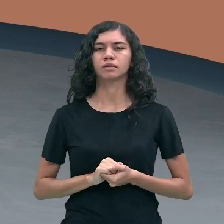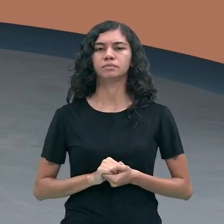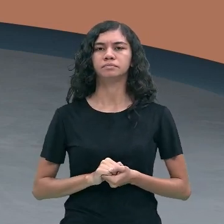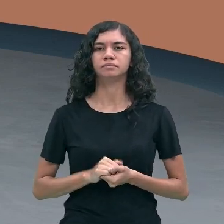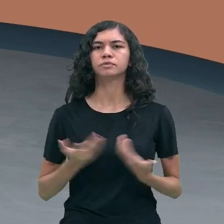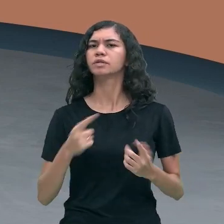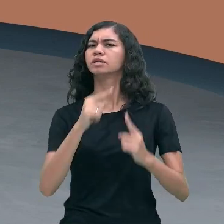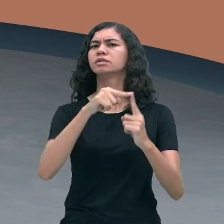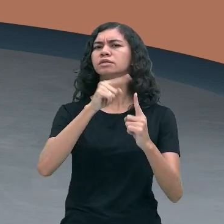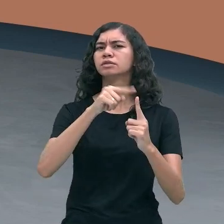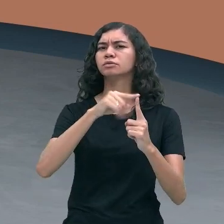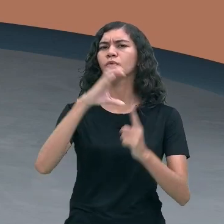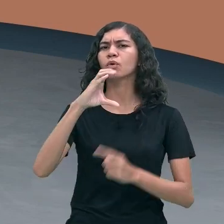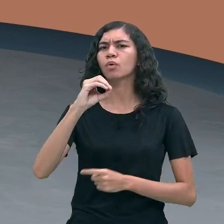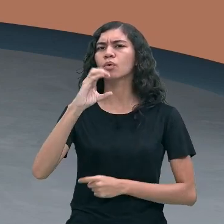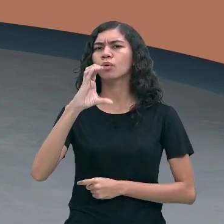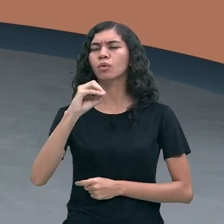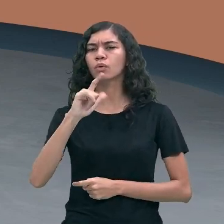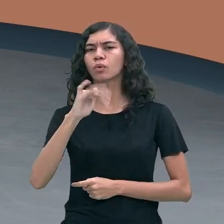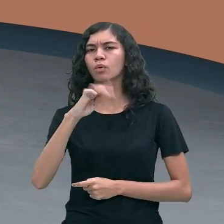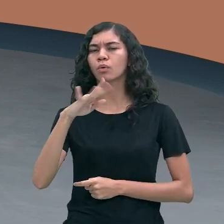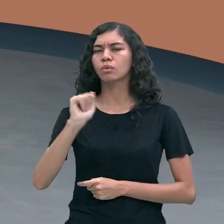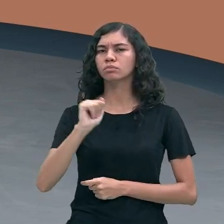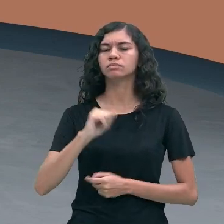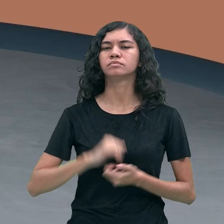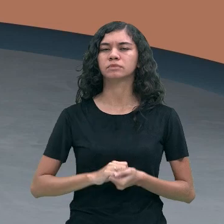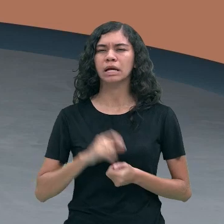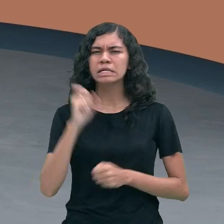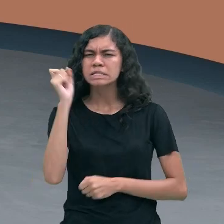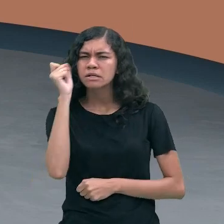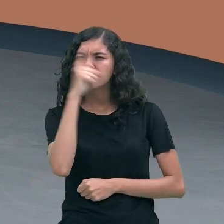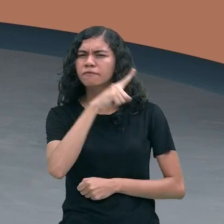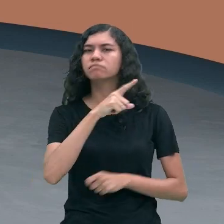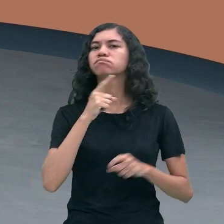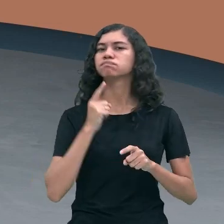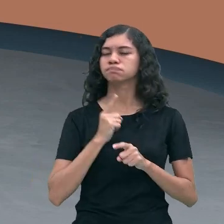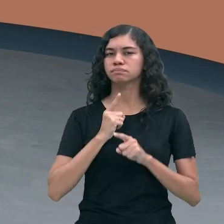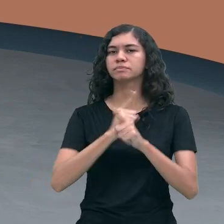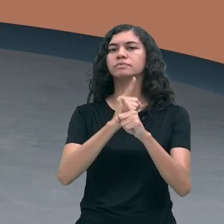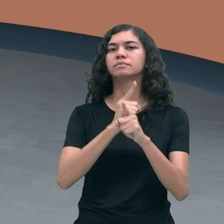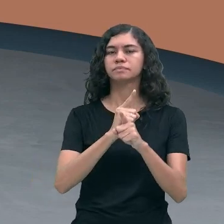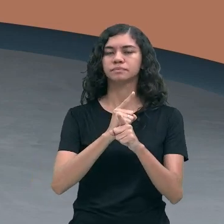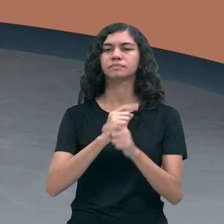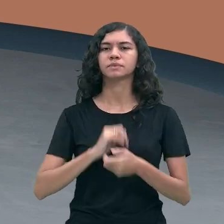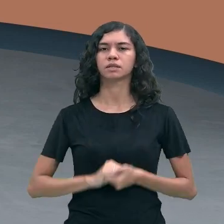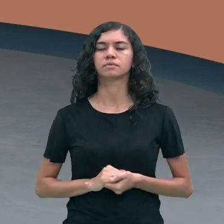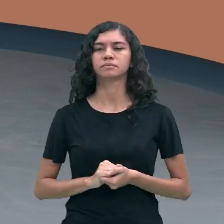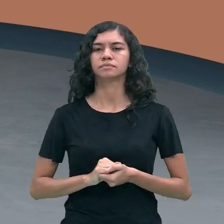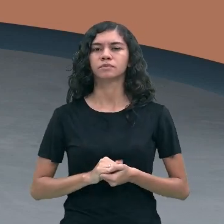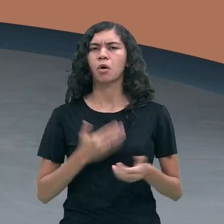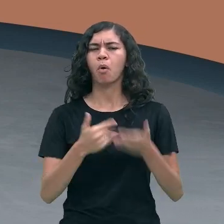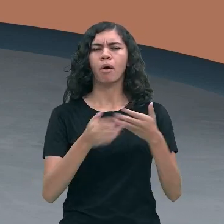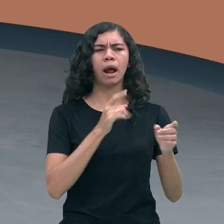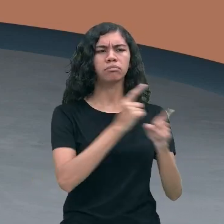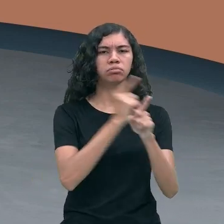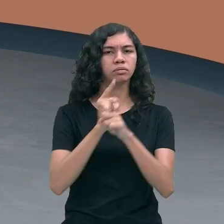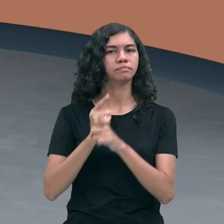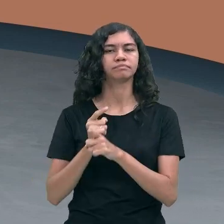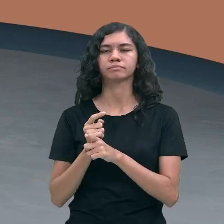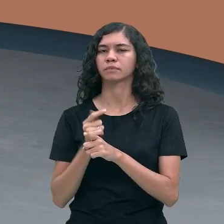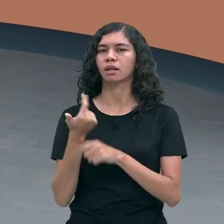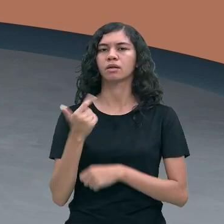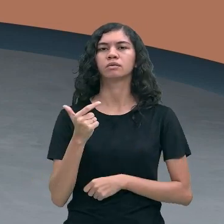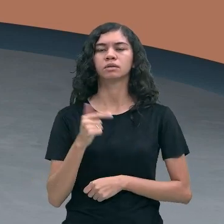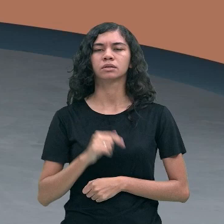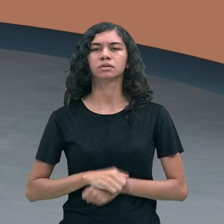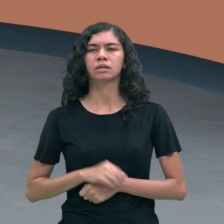espécie da cocoloba é uma espécie rara, então a gente não costuma encontrar ela solta por aí. Será que a gente tem alguém de Borba